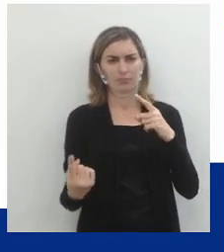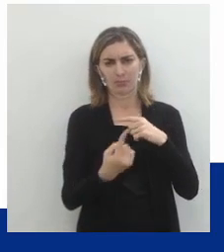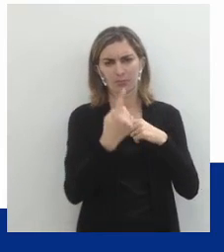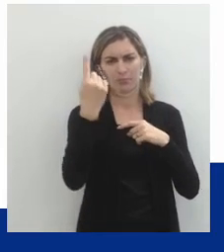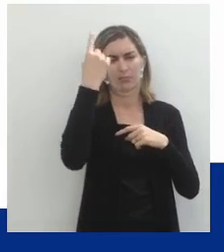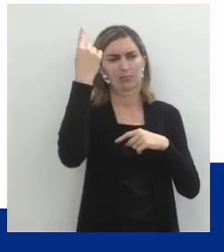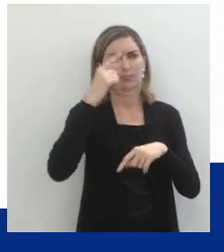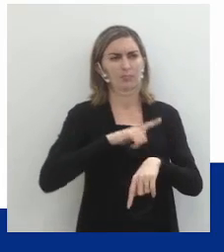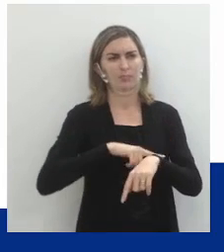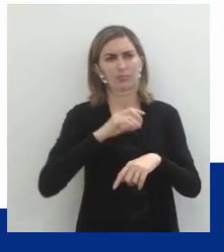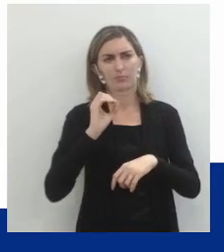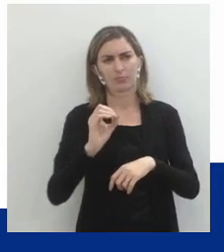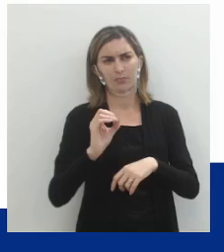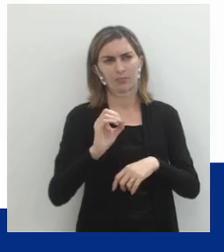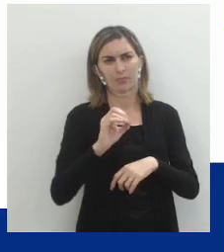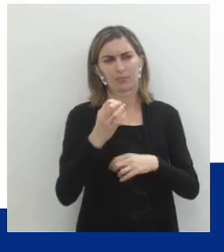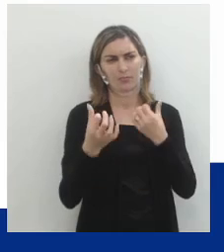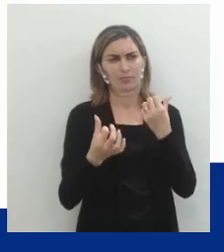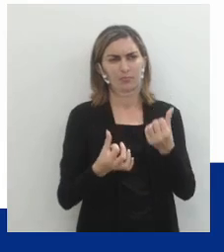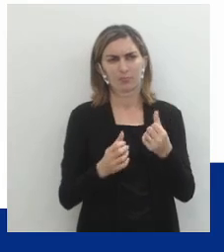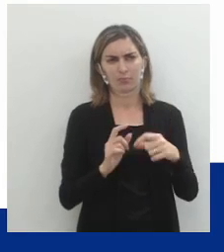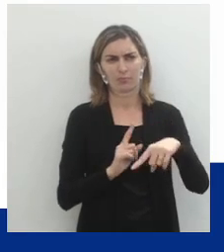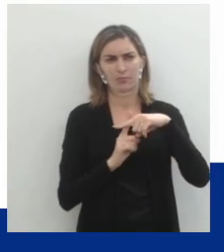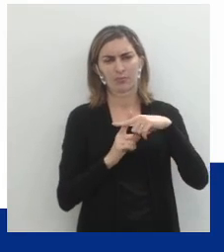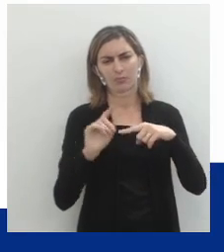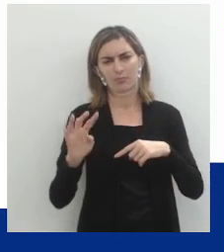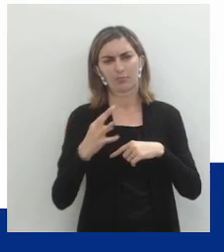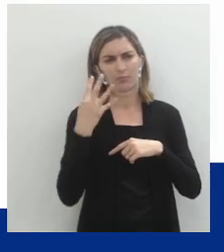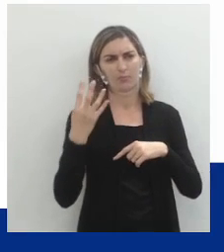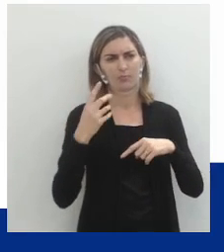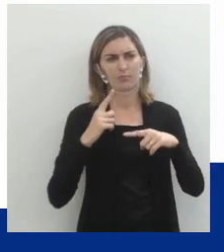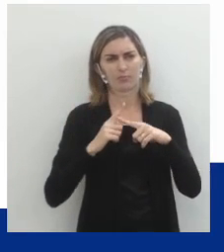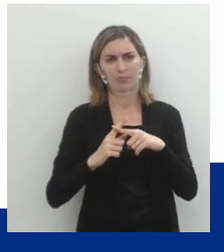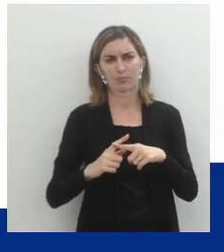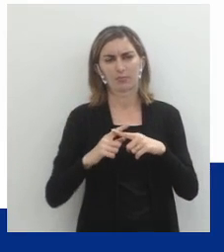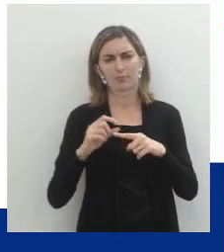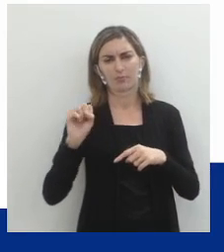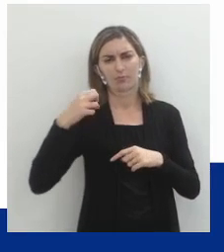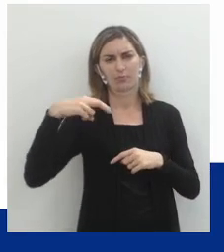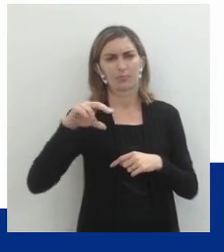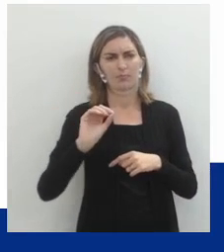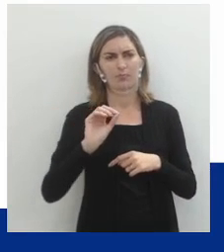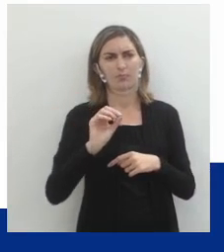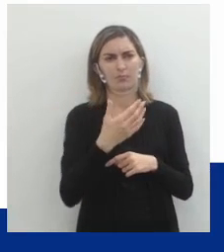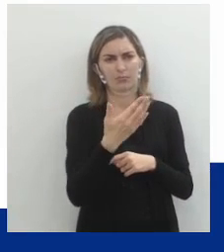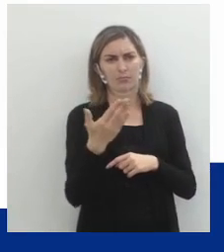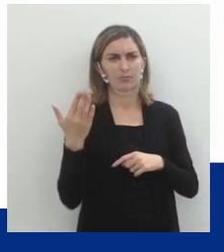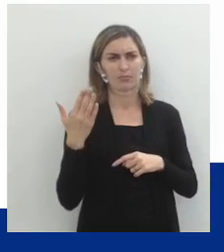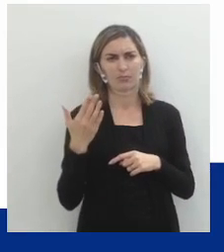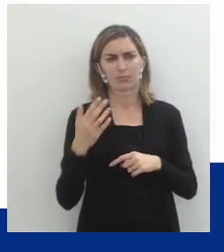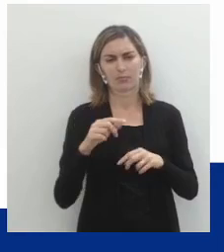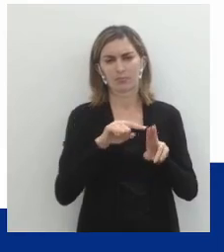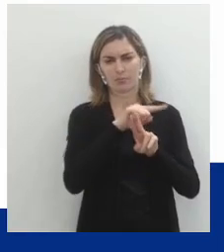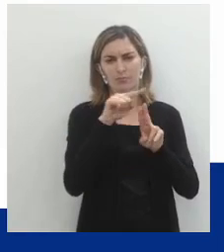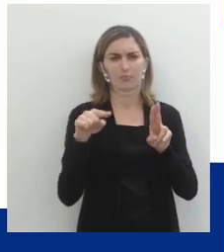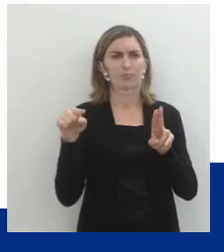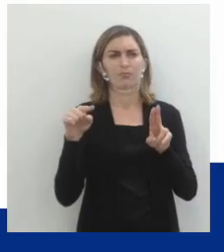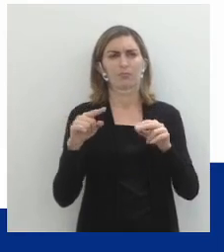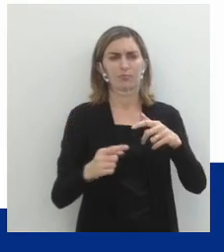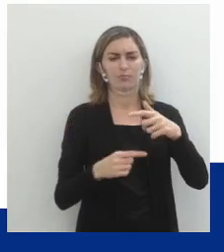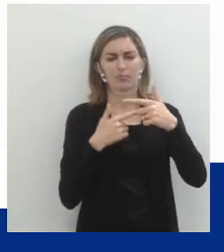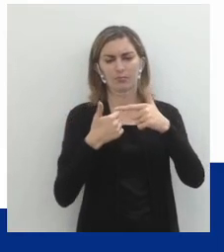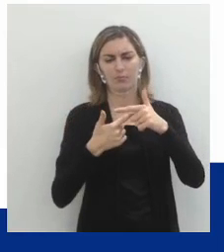no tempo 0 será 6 mais 4 vezes seno de, olha só, π